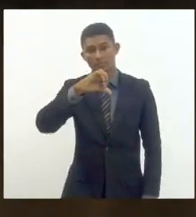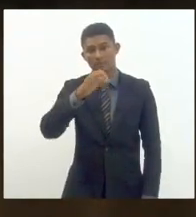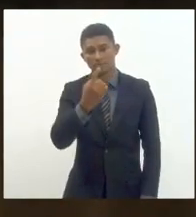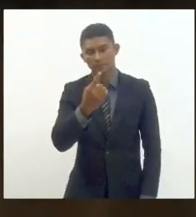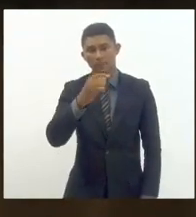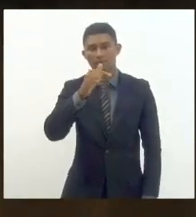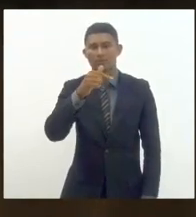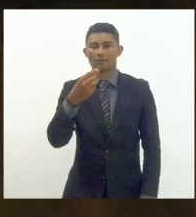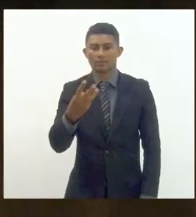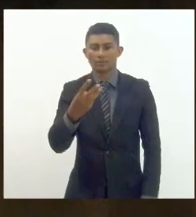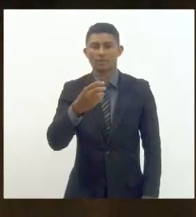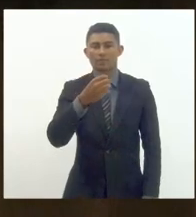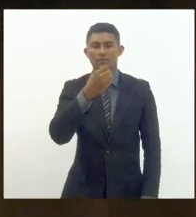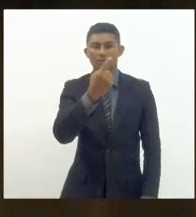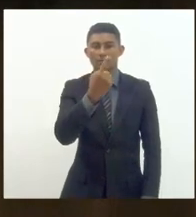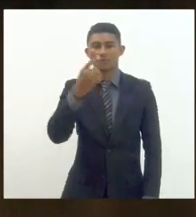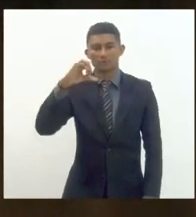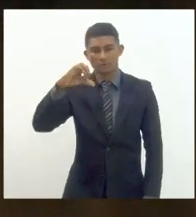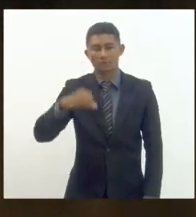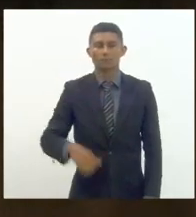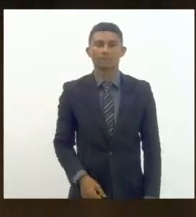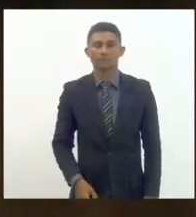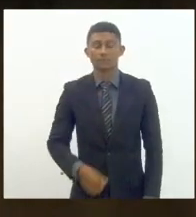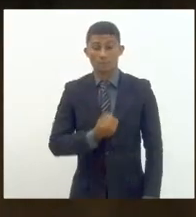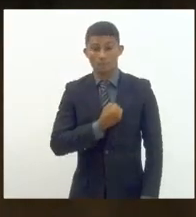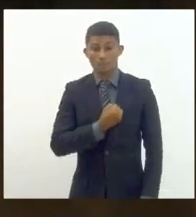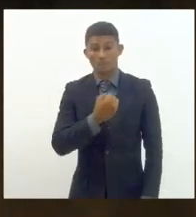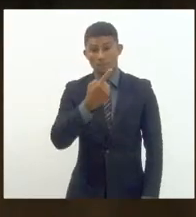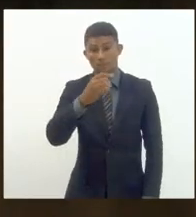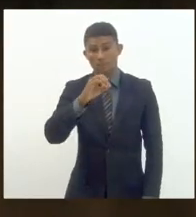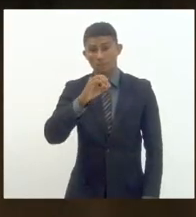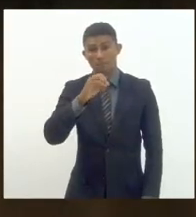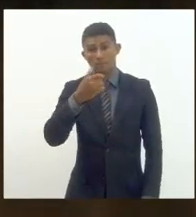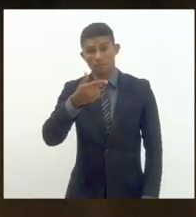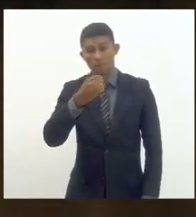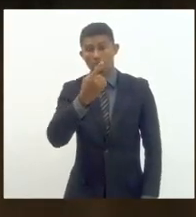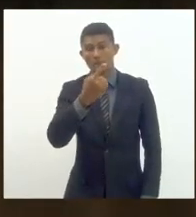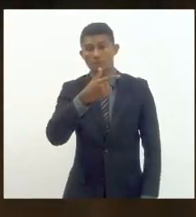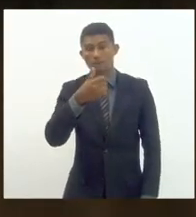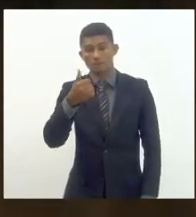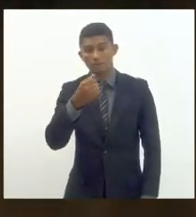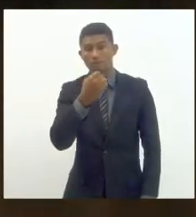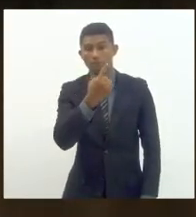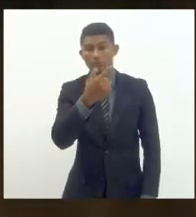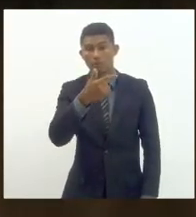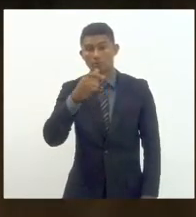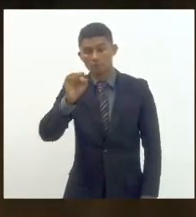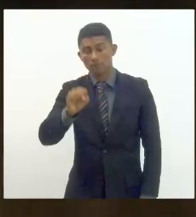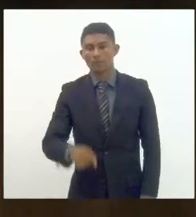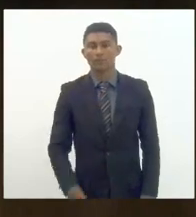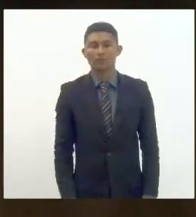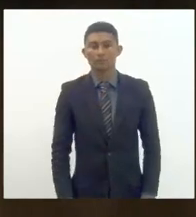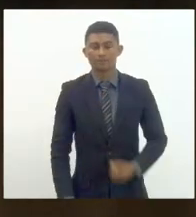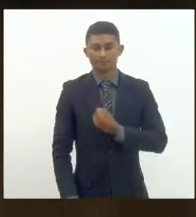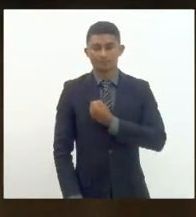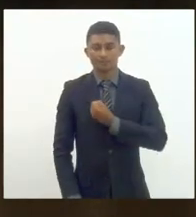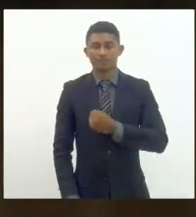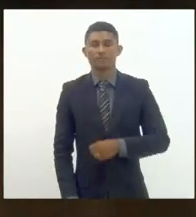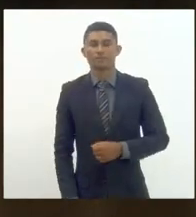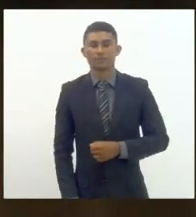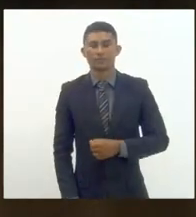números 73 e 119, números 102, 117, 120, 121 e 128,